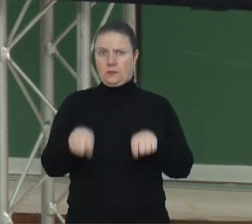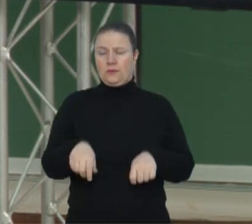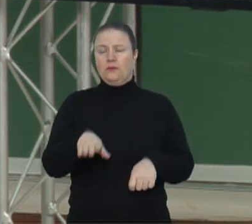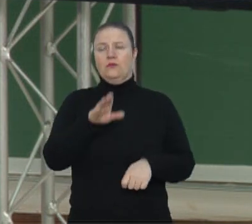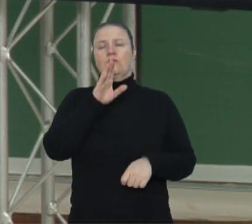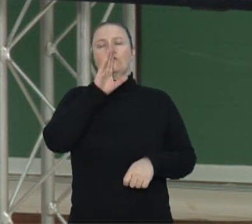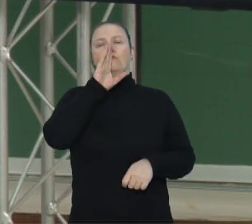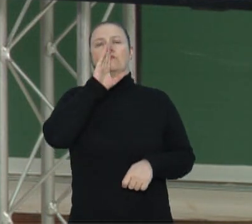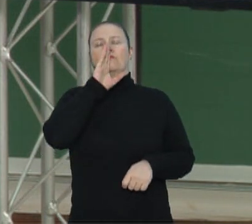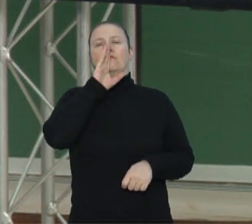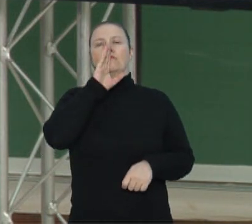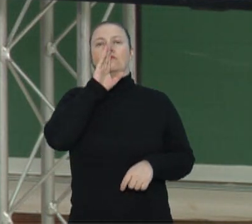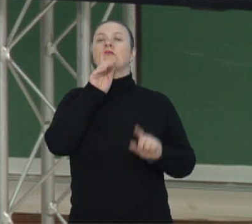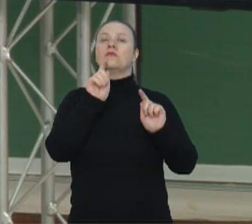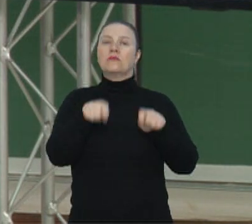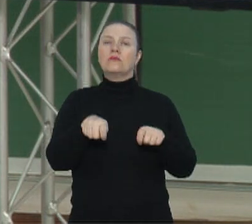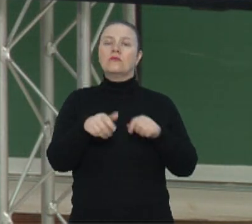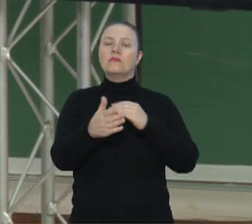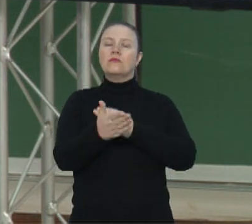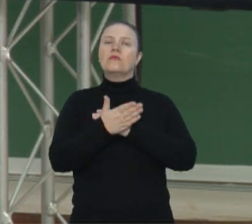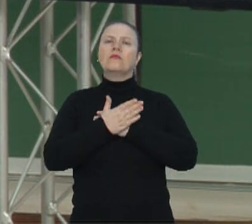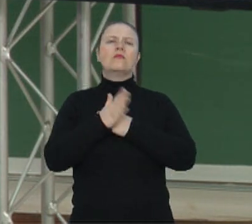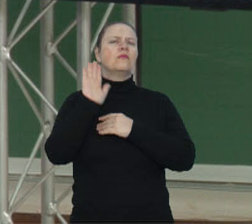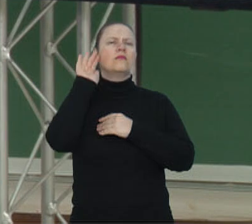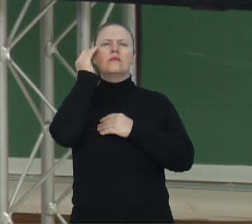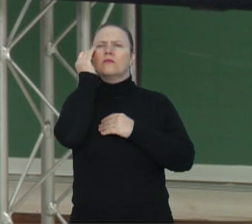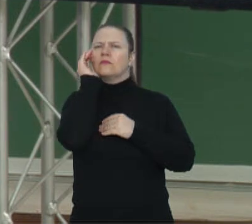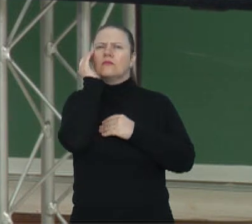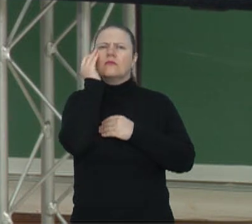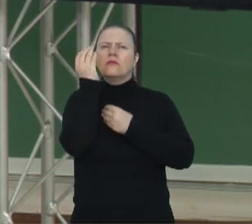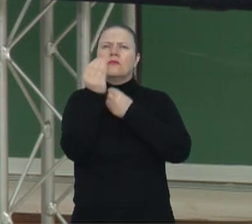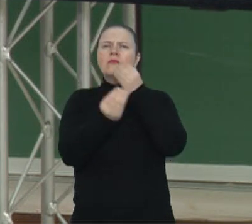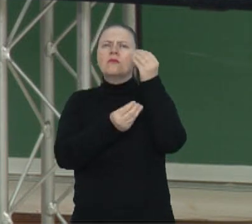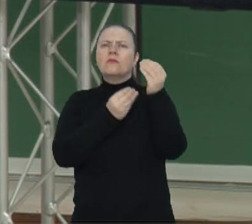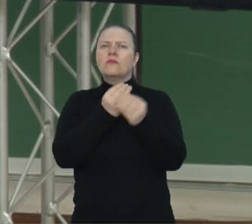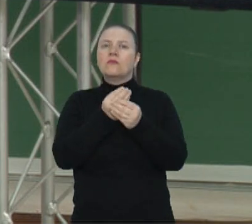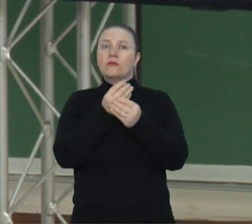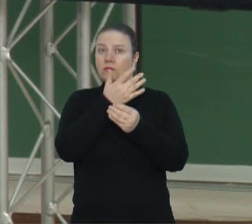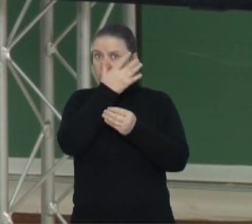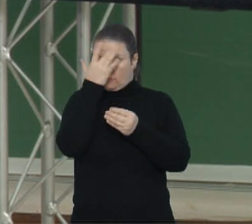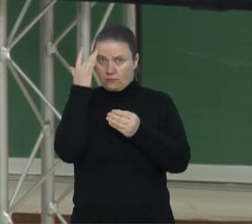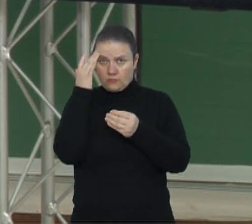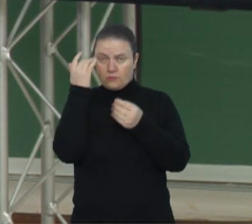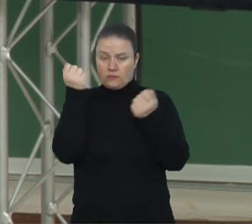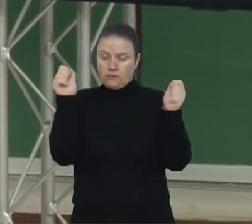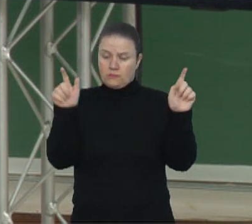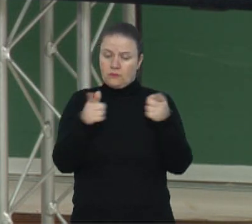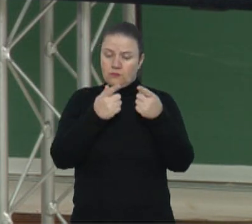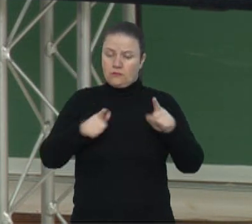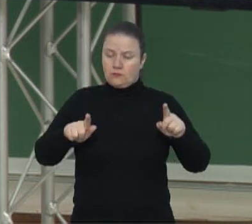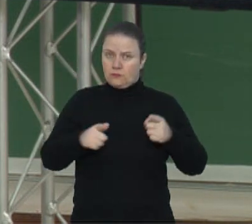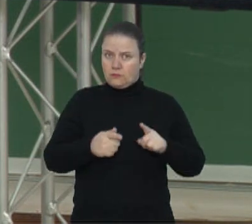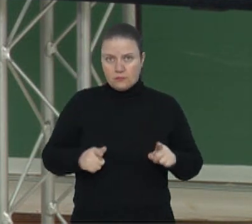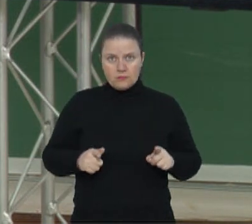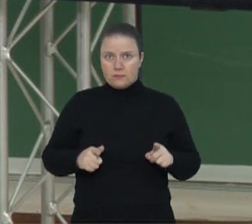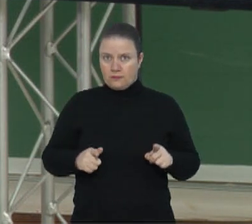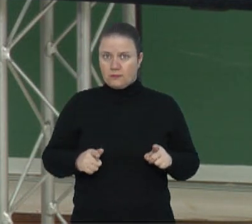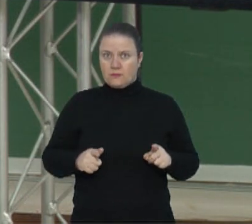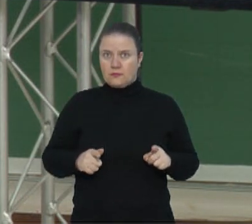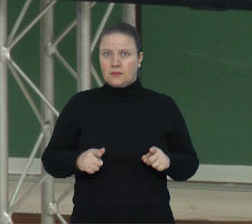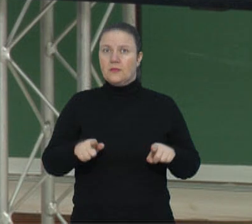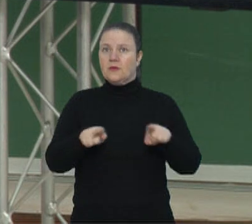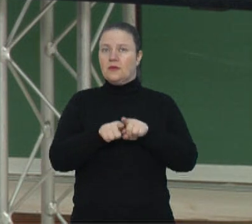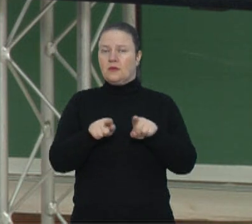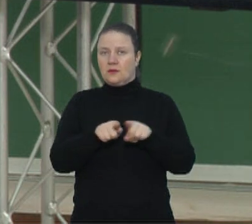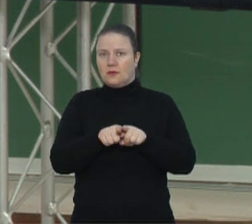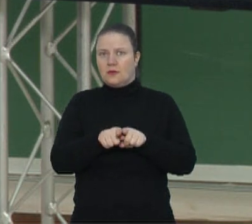porque ajuda a entender como que o músico trabalha com combinação de sons e silêncios. Lembra